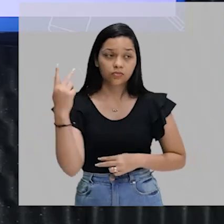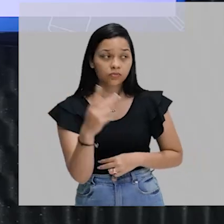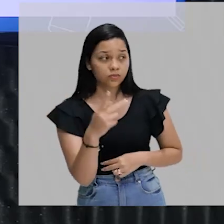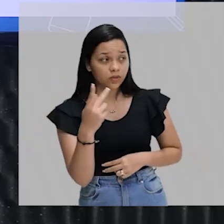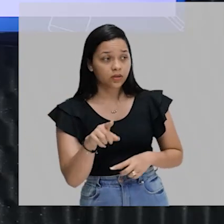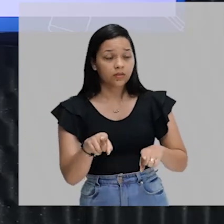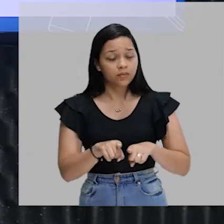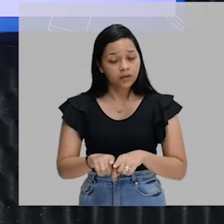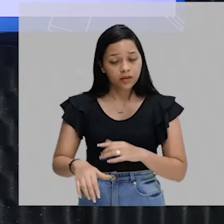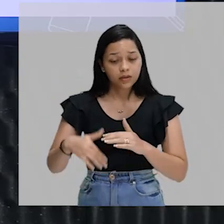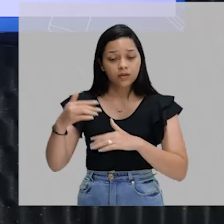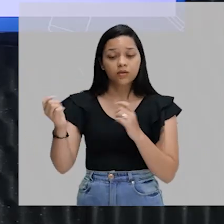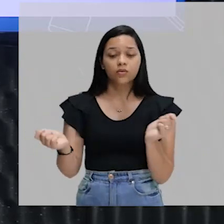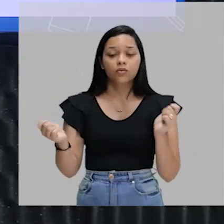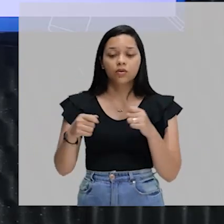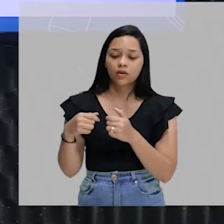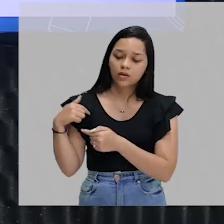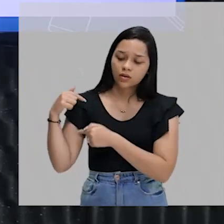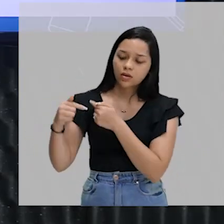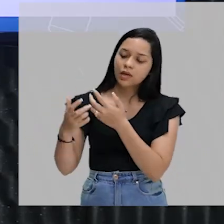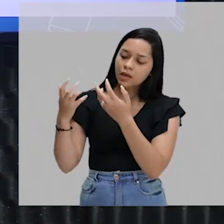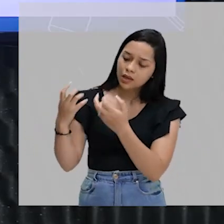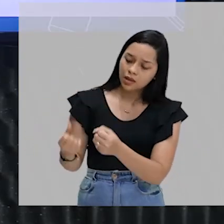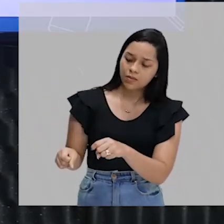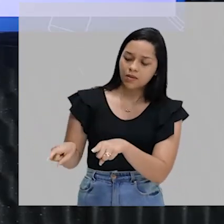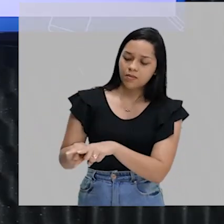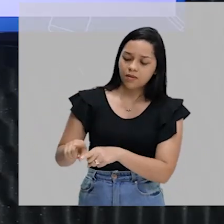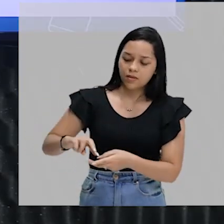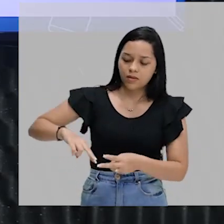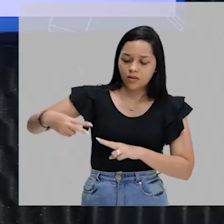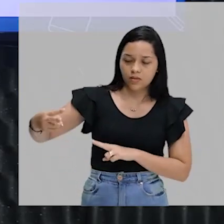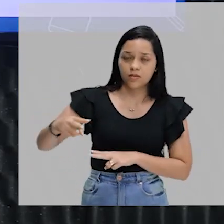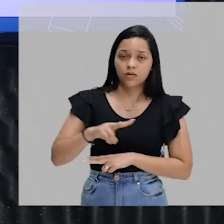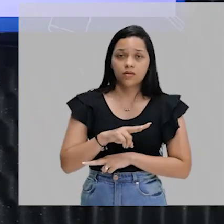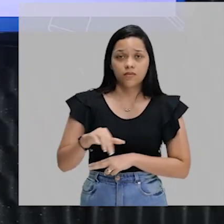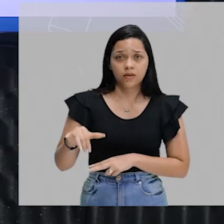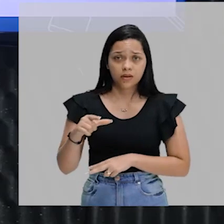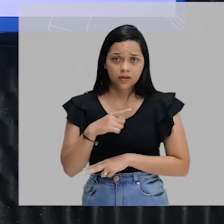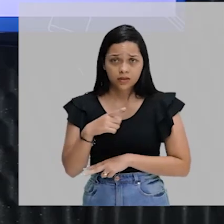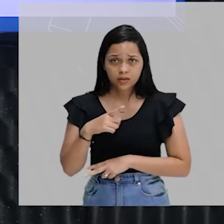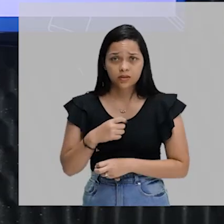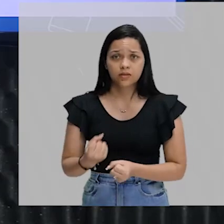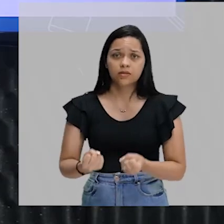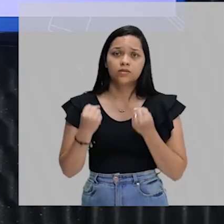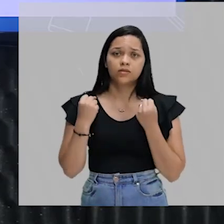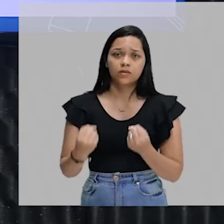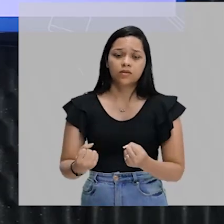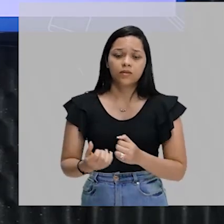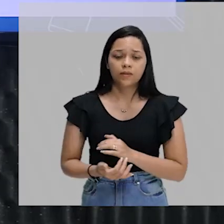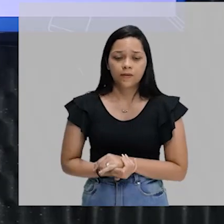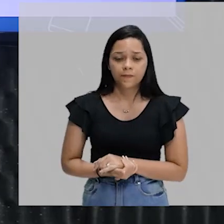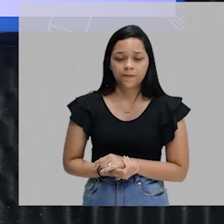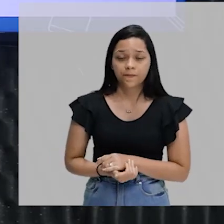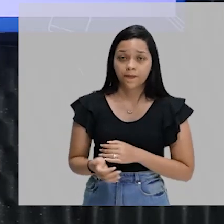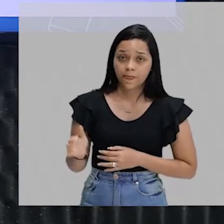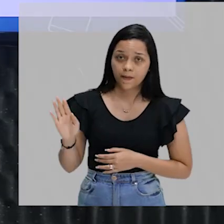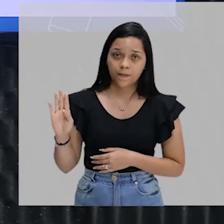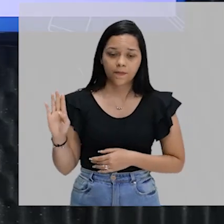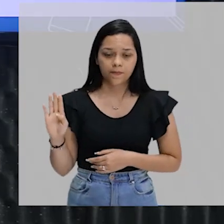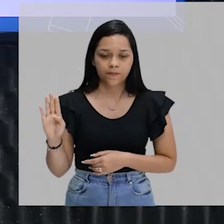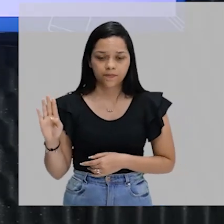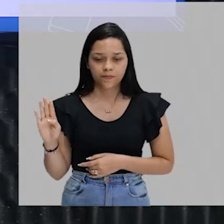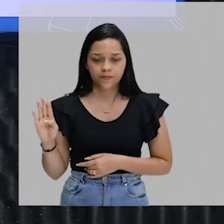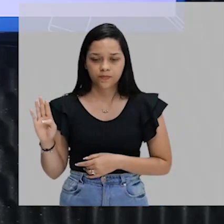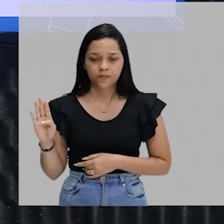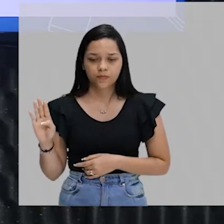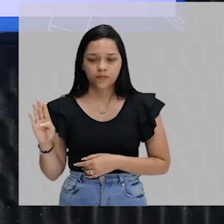a tendência é que os descendentes recebam esse material genético que contém essa resistência. Letra B. As doses